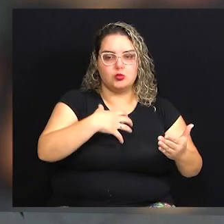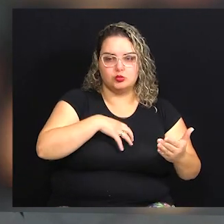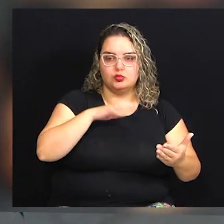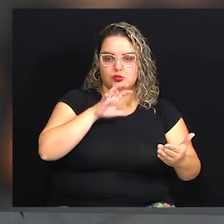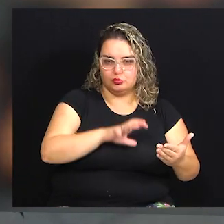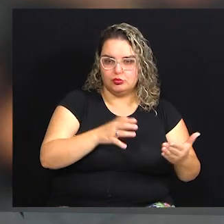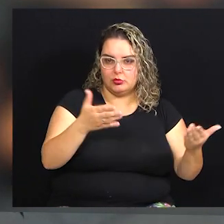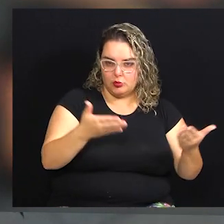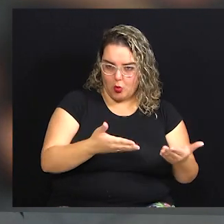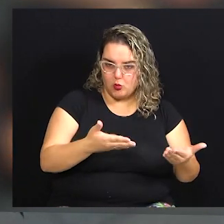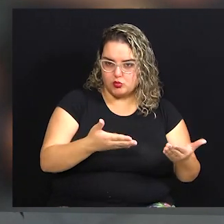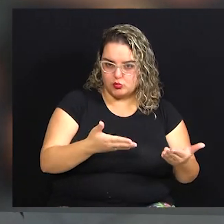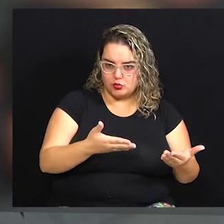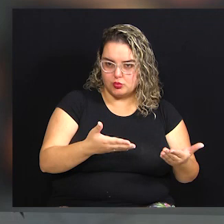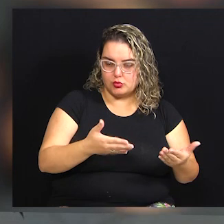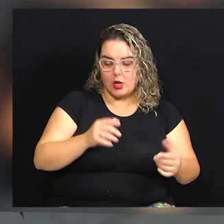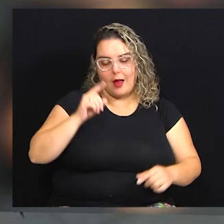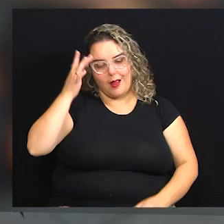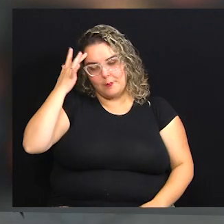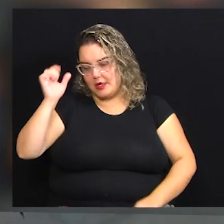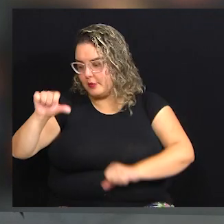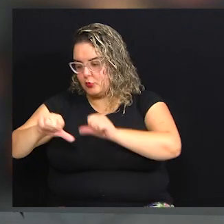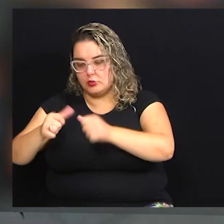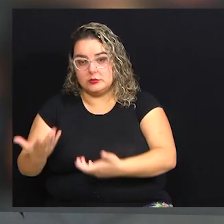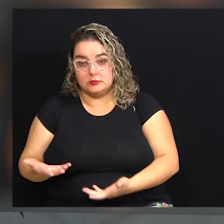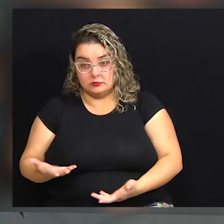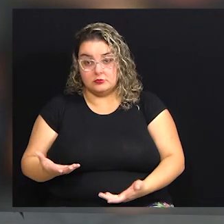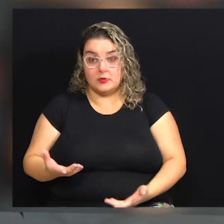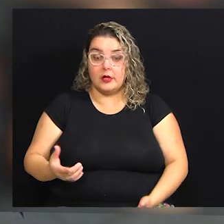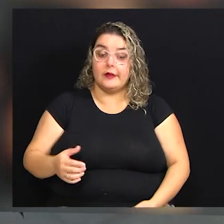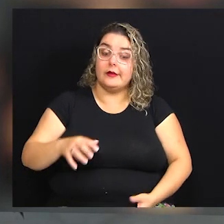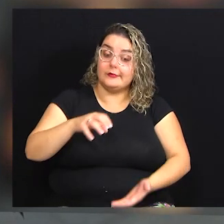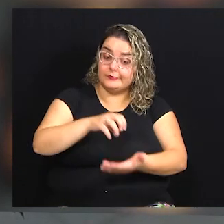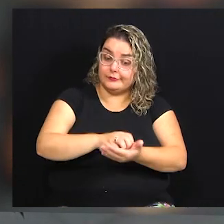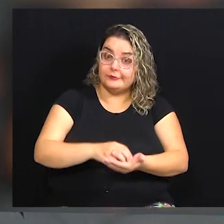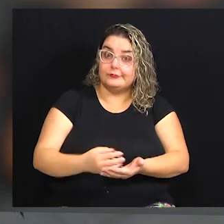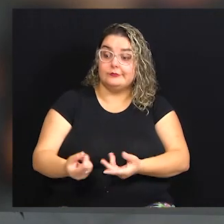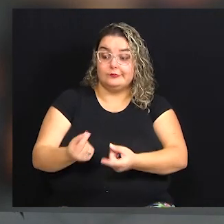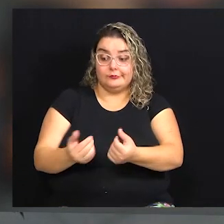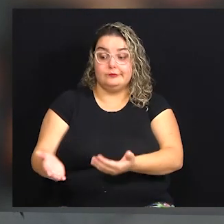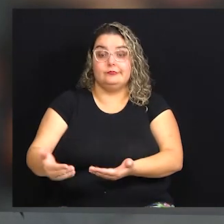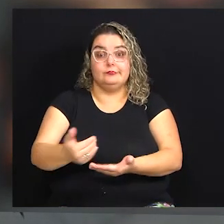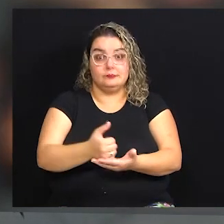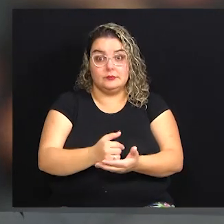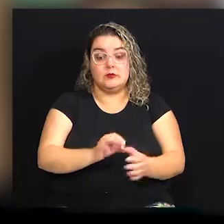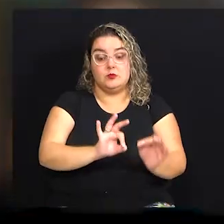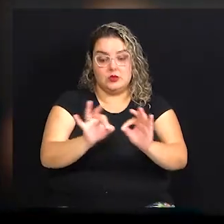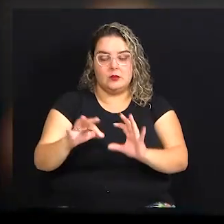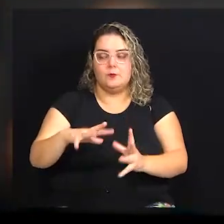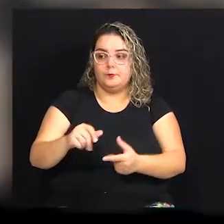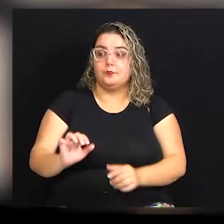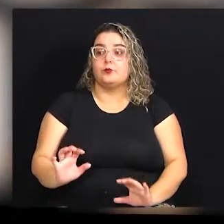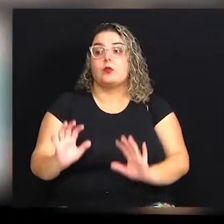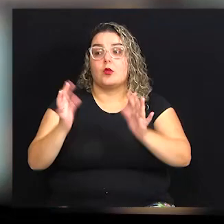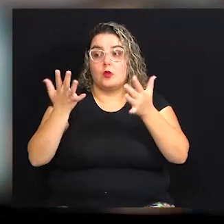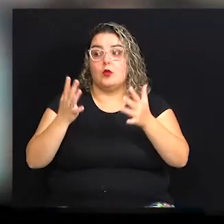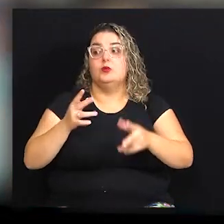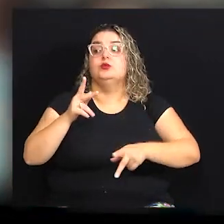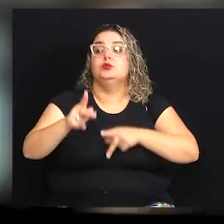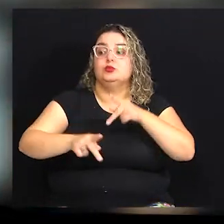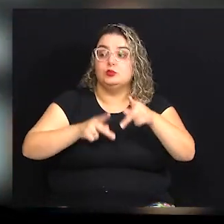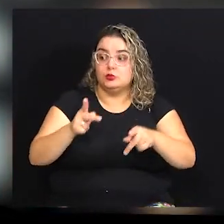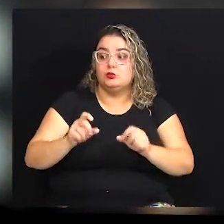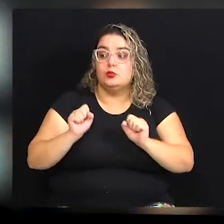setor, para a sua sobrevivência, tem que captar recursos, mas tem que acompanhar esse mundo. Durante o evento, o